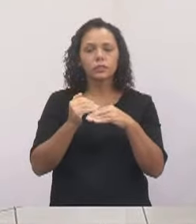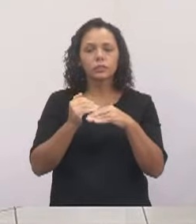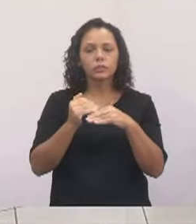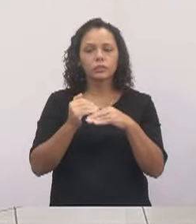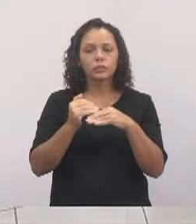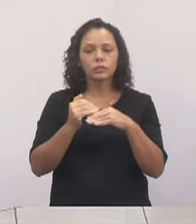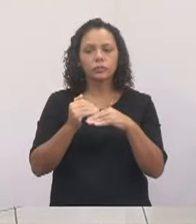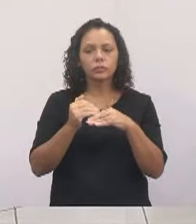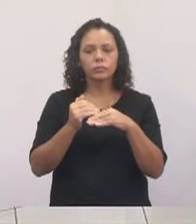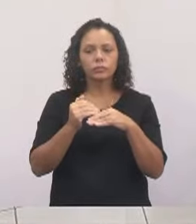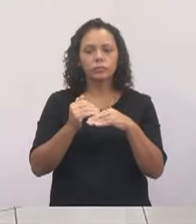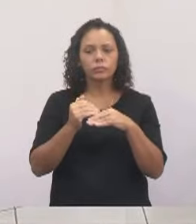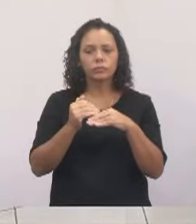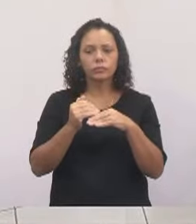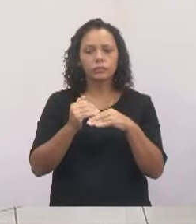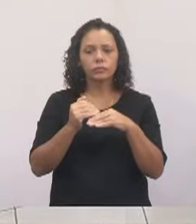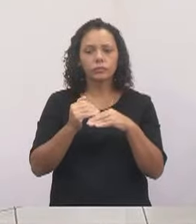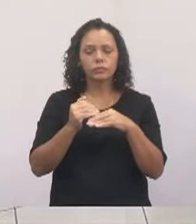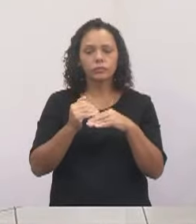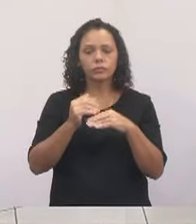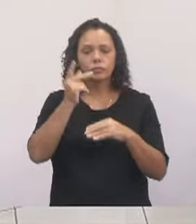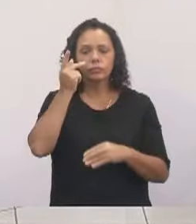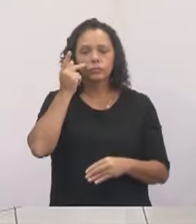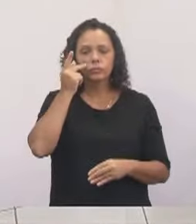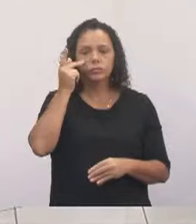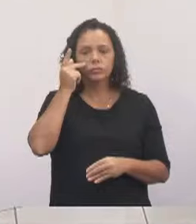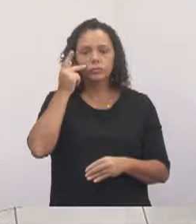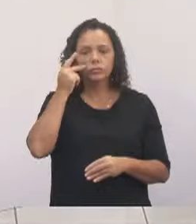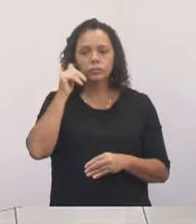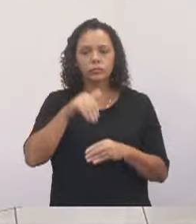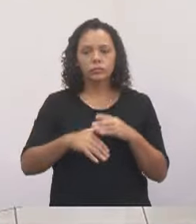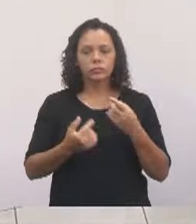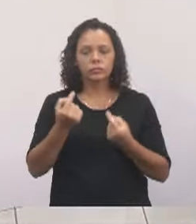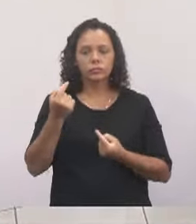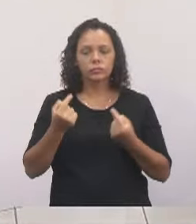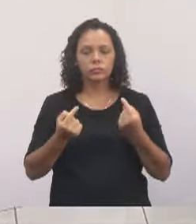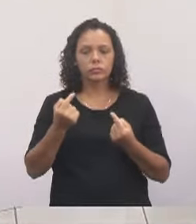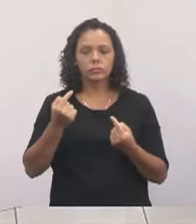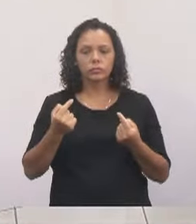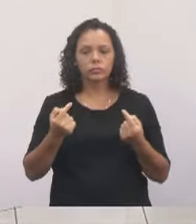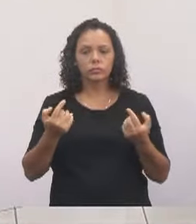Como vota o vereador Paulinho de Esporte?